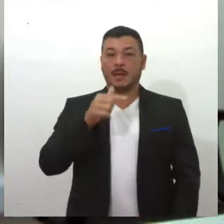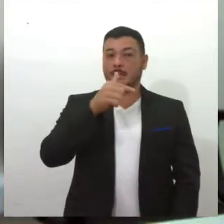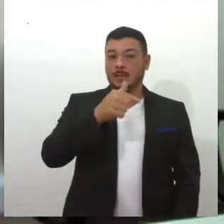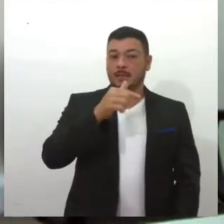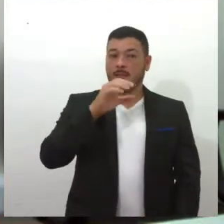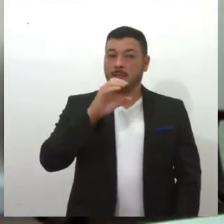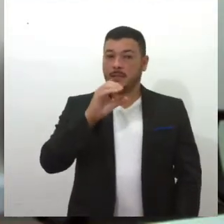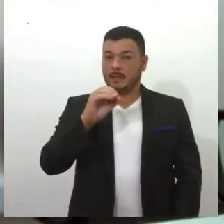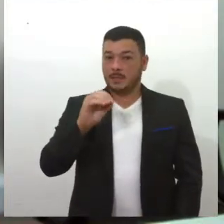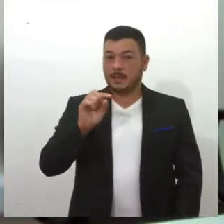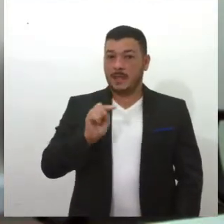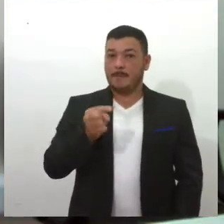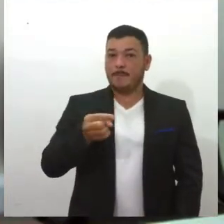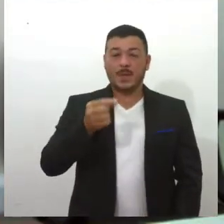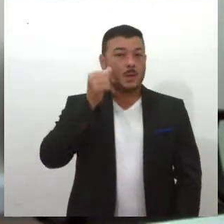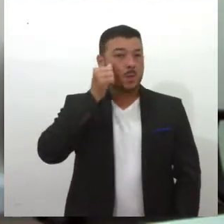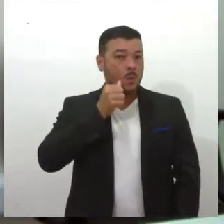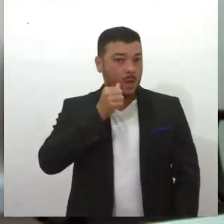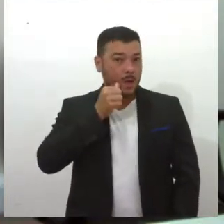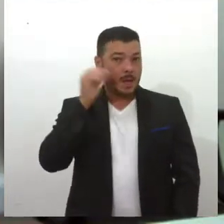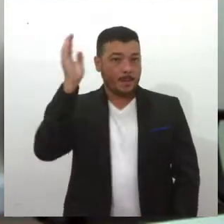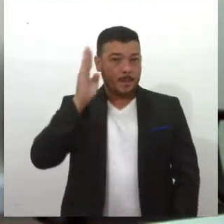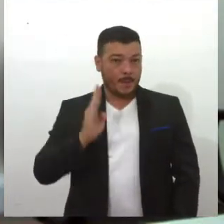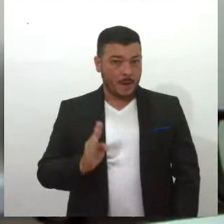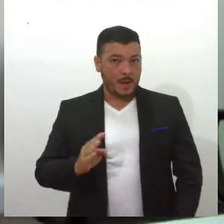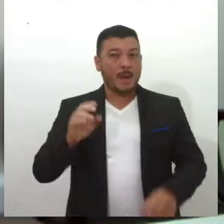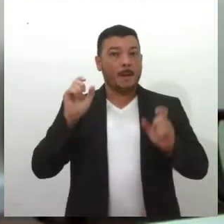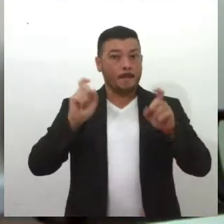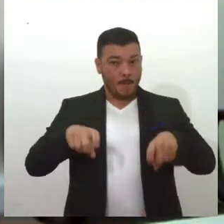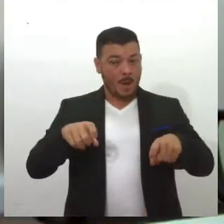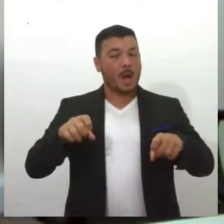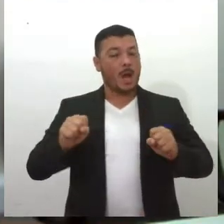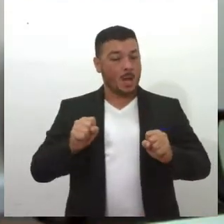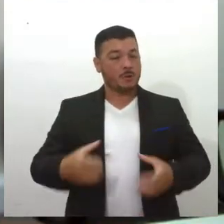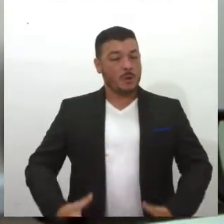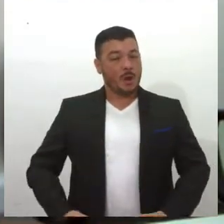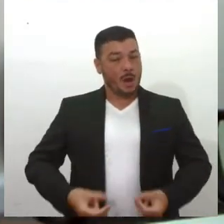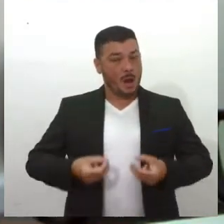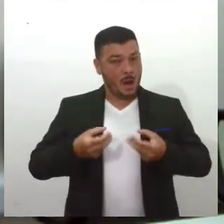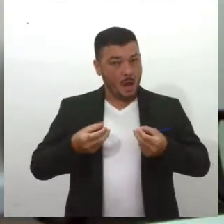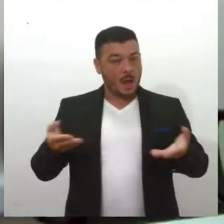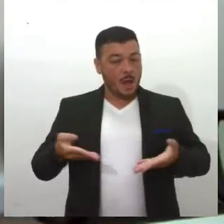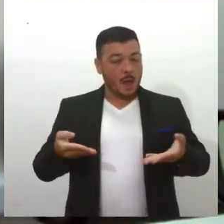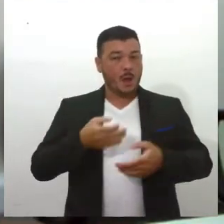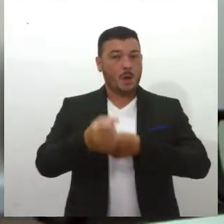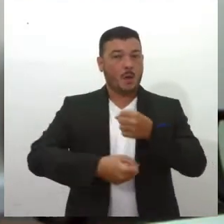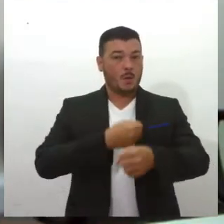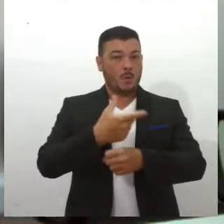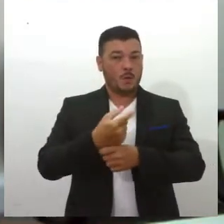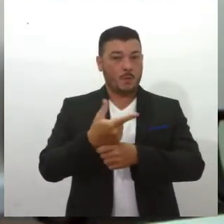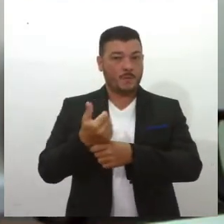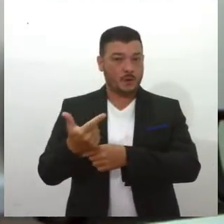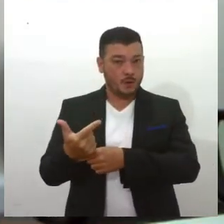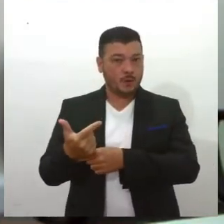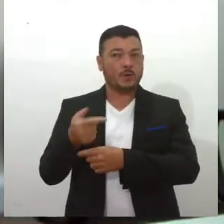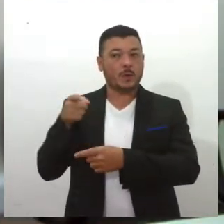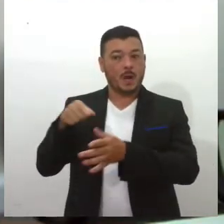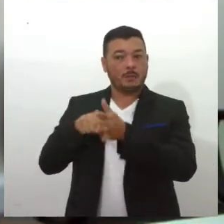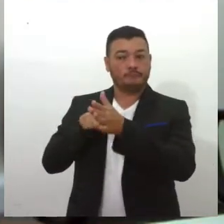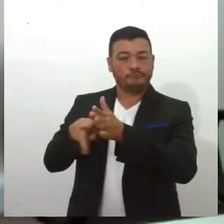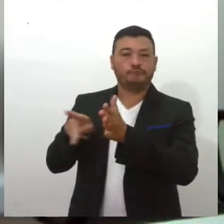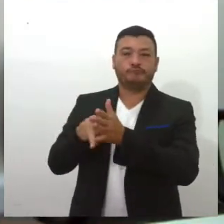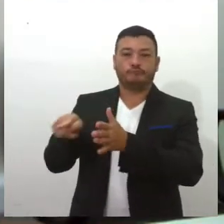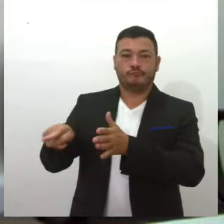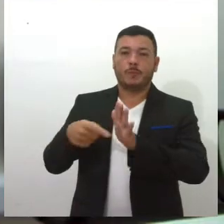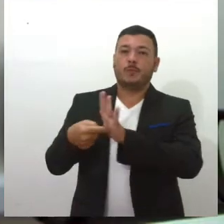60 mil brasileiras podem ser acometidas pelo câncer. Agora, no ano de 2022, vá lá, previna-se, trazendo essa